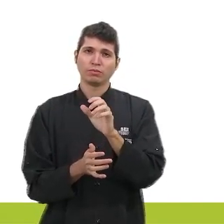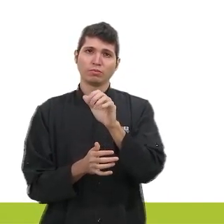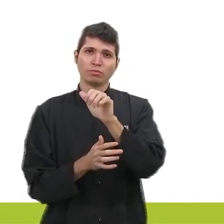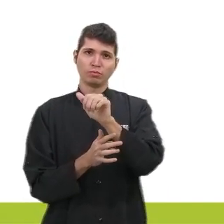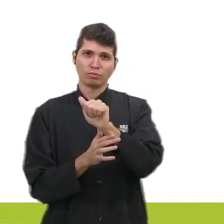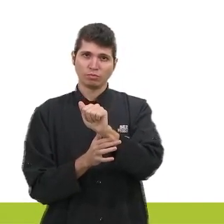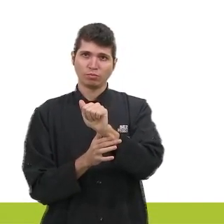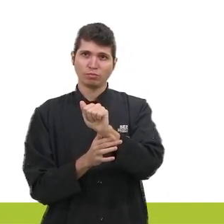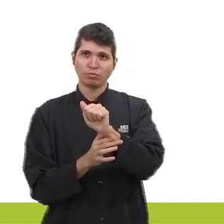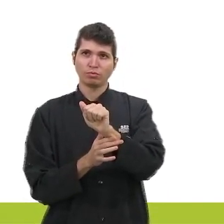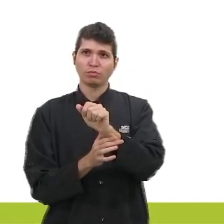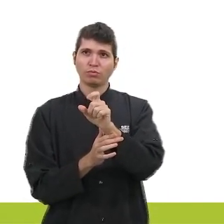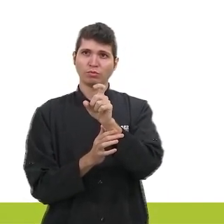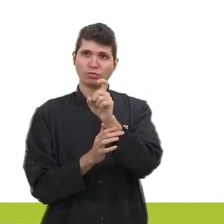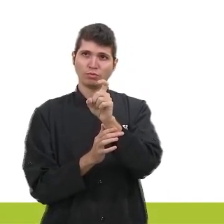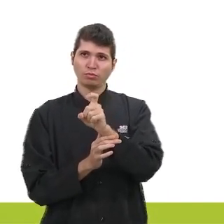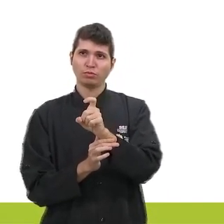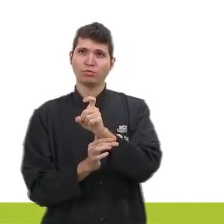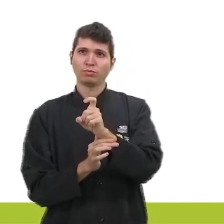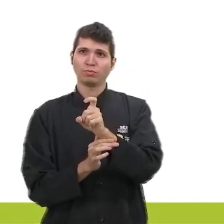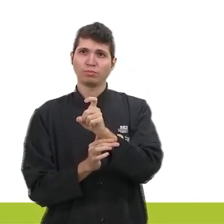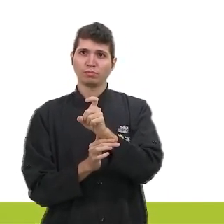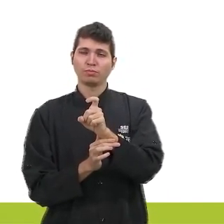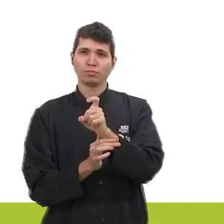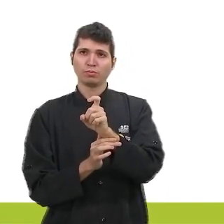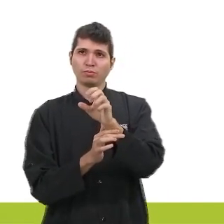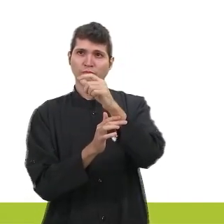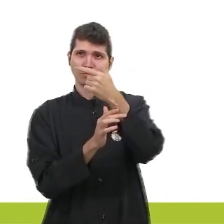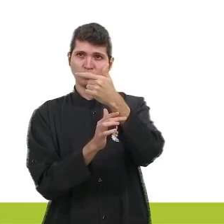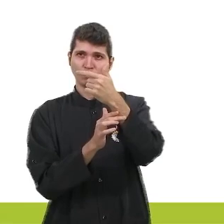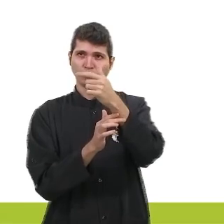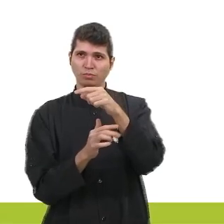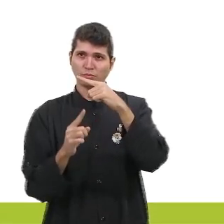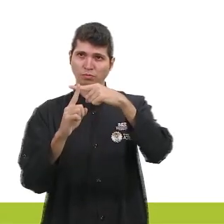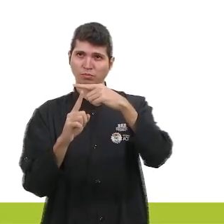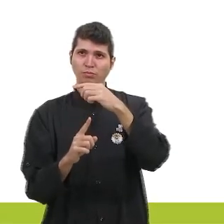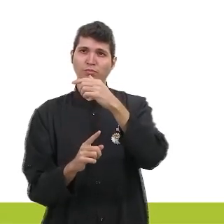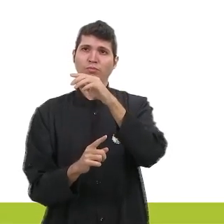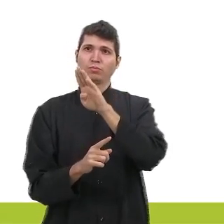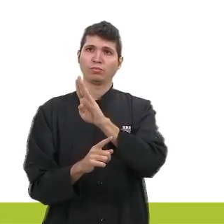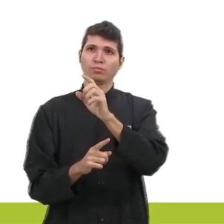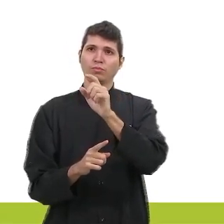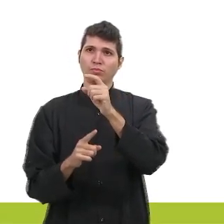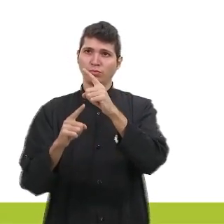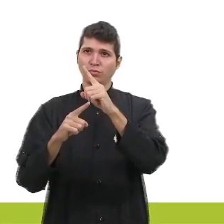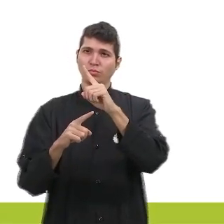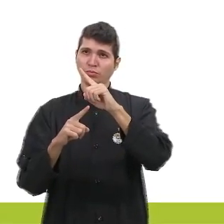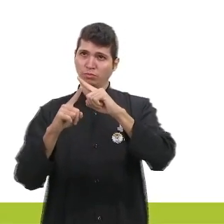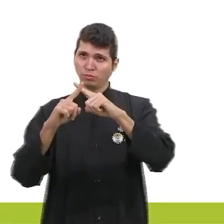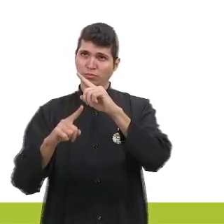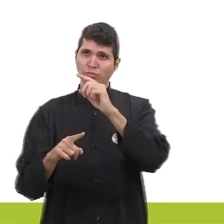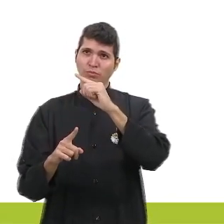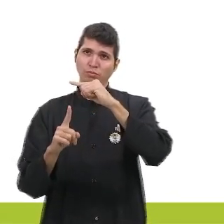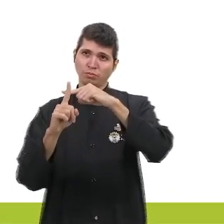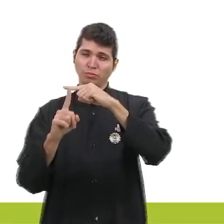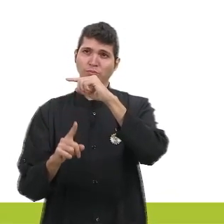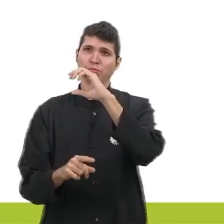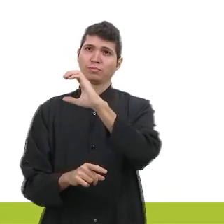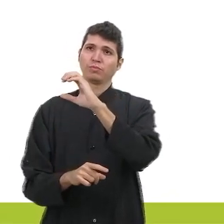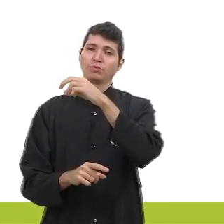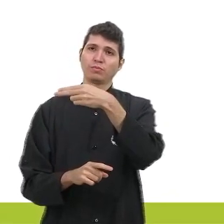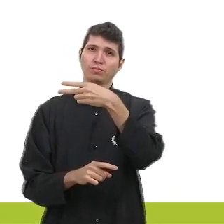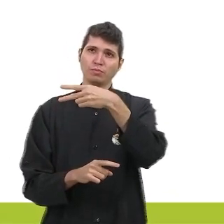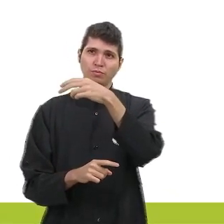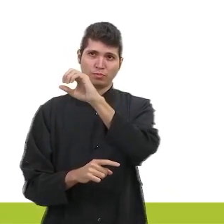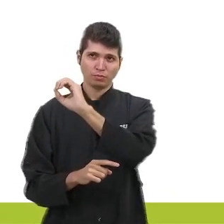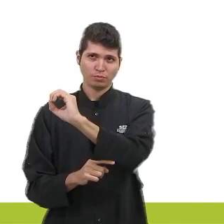quadrado, né? Mais bx, mais c, tudo isso igual a zero. Eu vou definir o